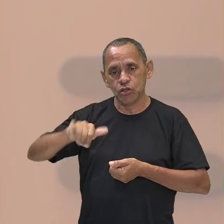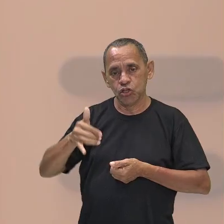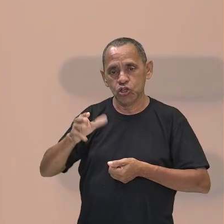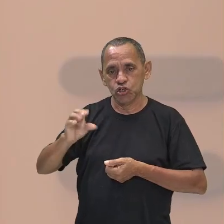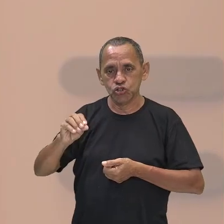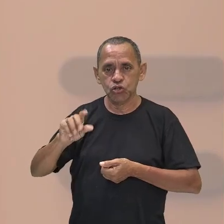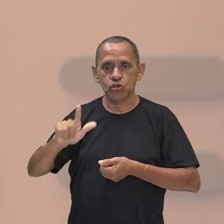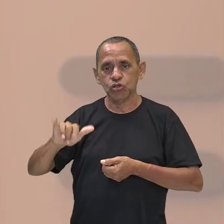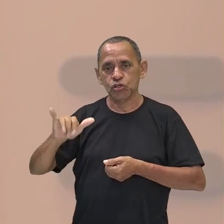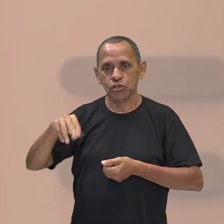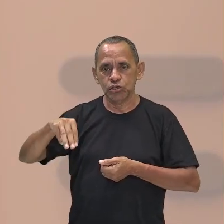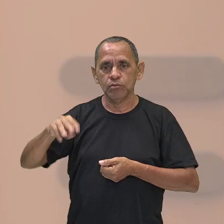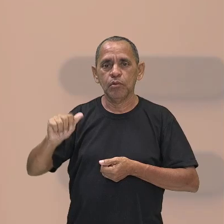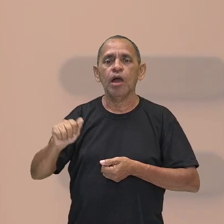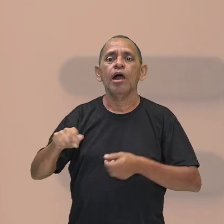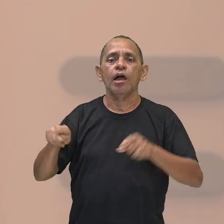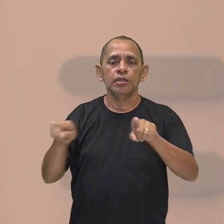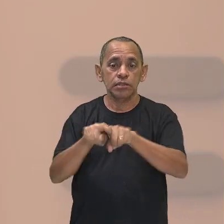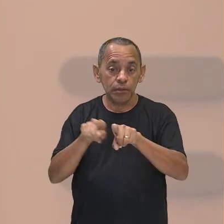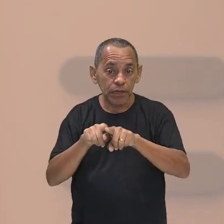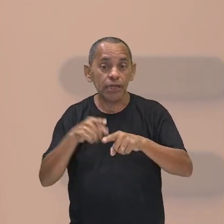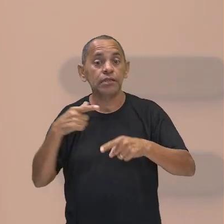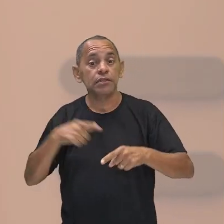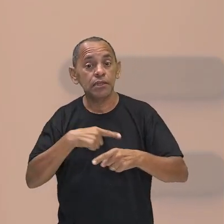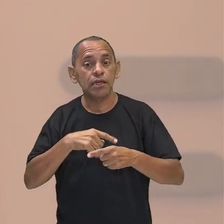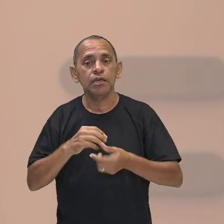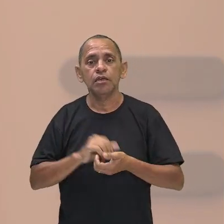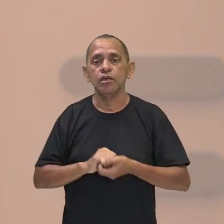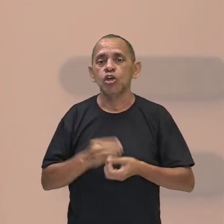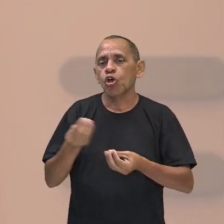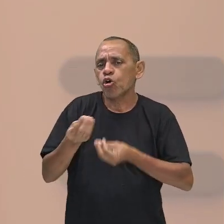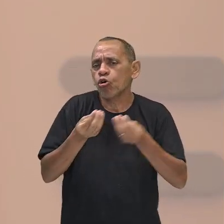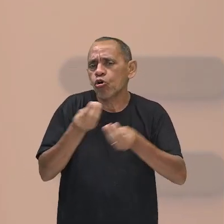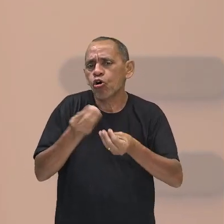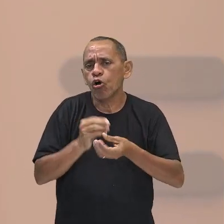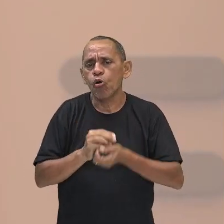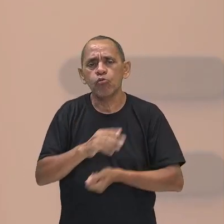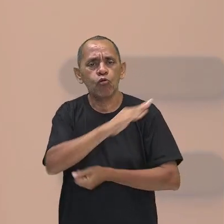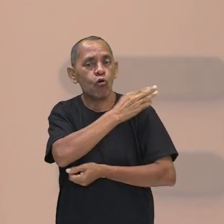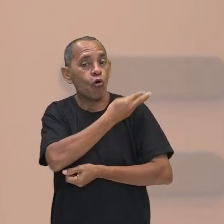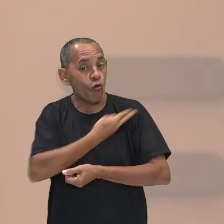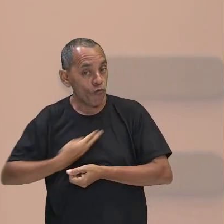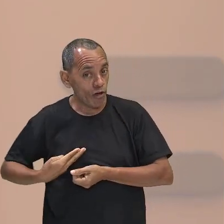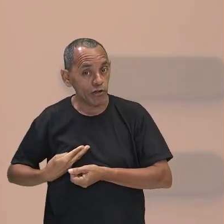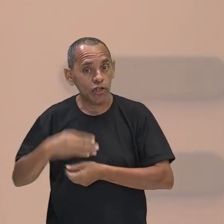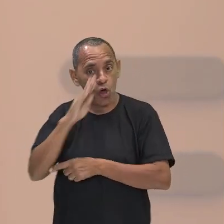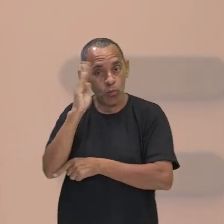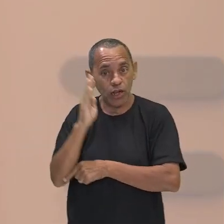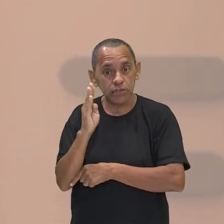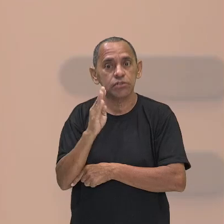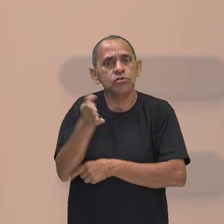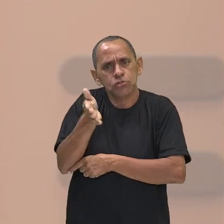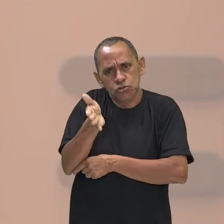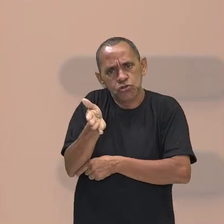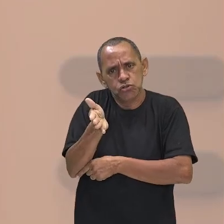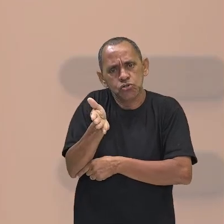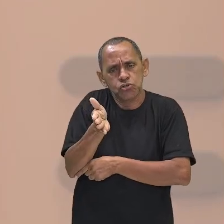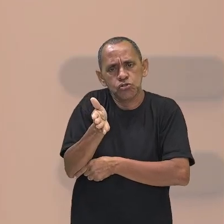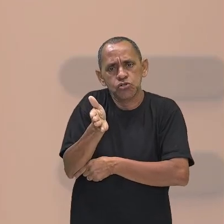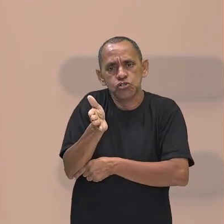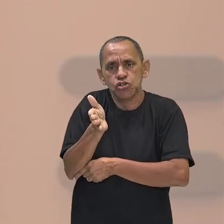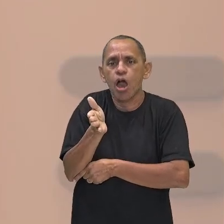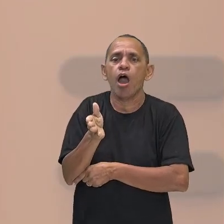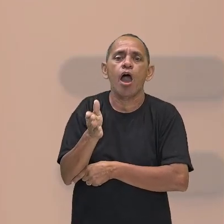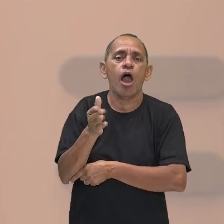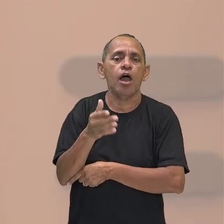Tanto a trina provisória, como a permanente, como as trinas unas. Eles vão governar o Brasil, já que o Pedro foi embora e